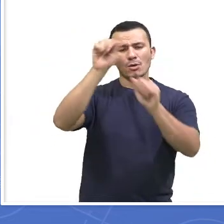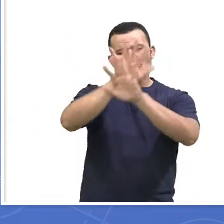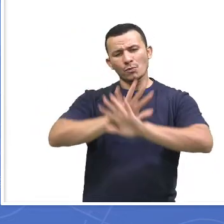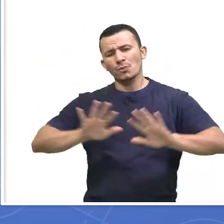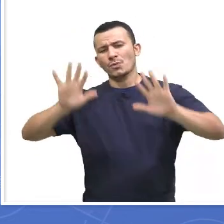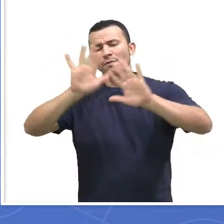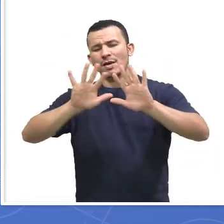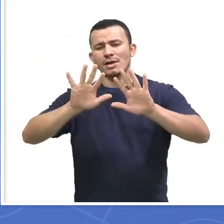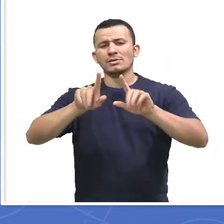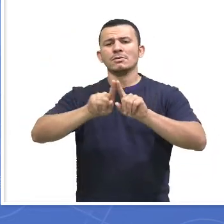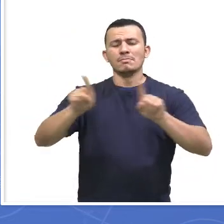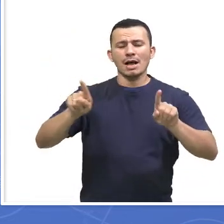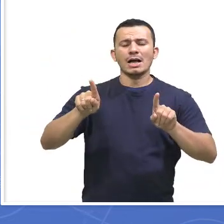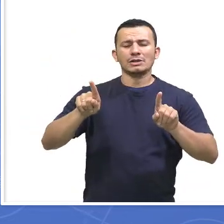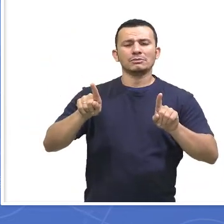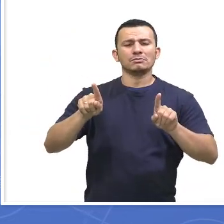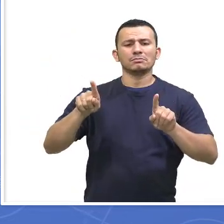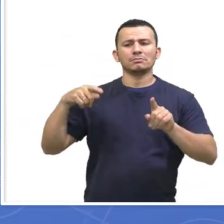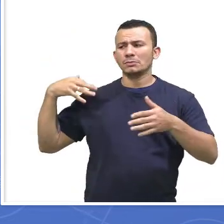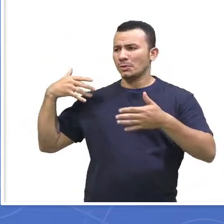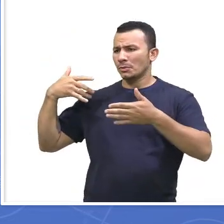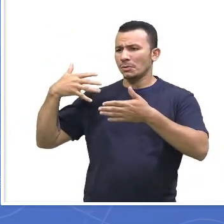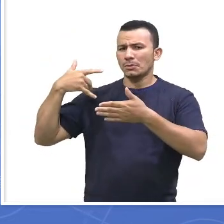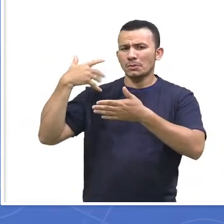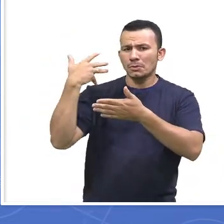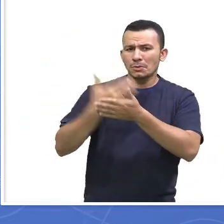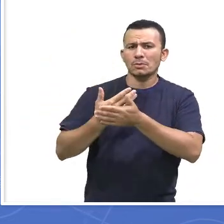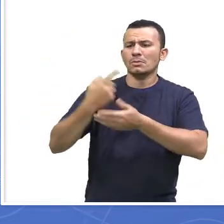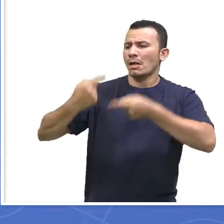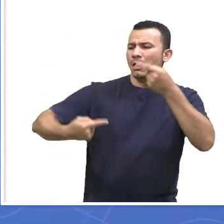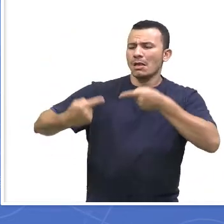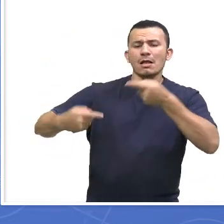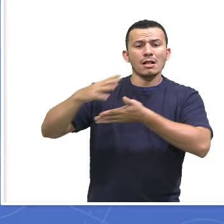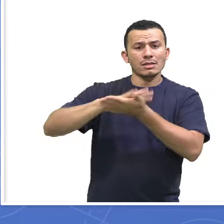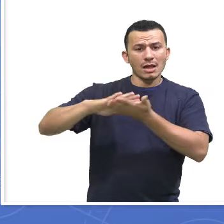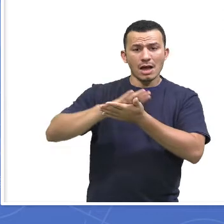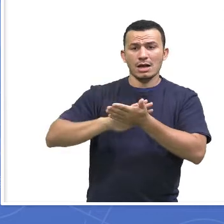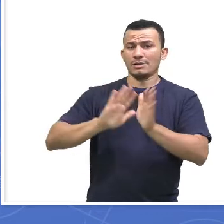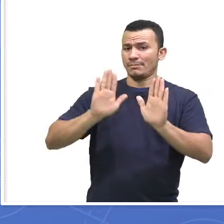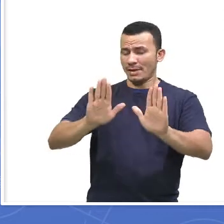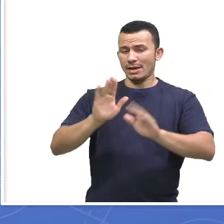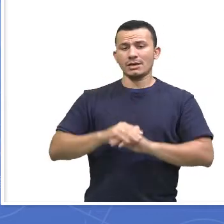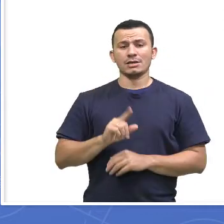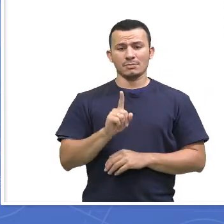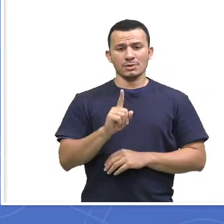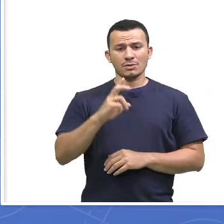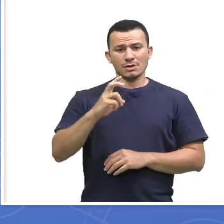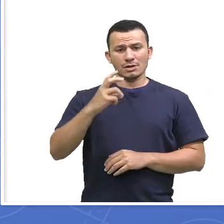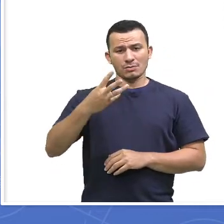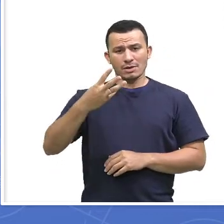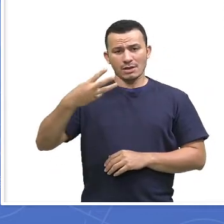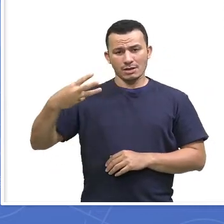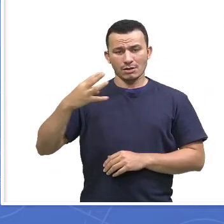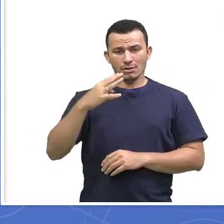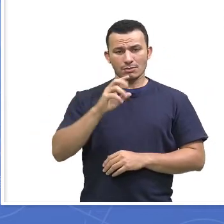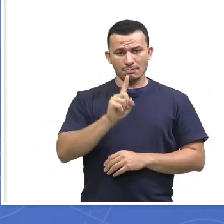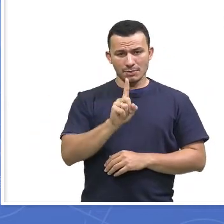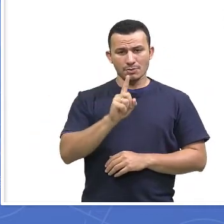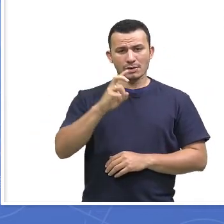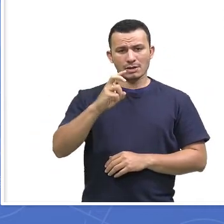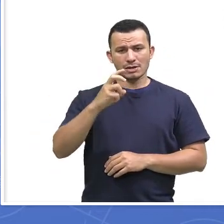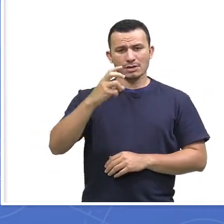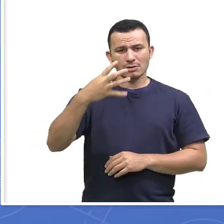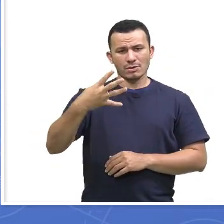permaneceu inquestionável até que, em 1543, século XVI,